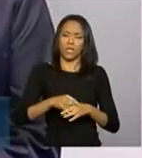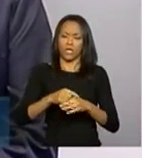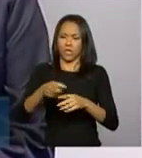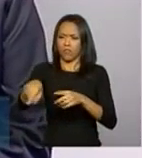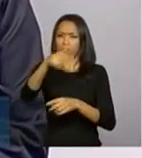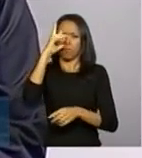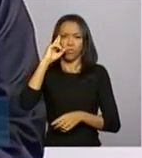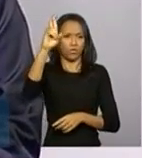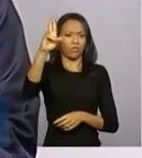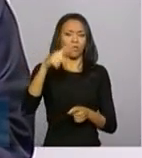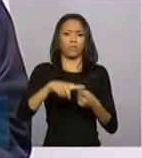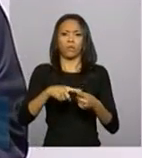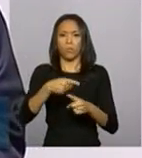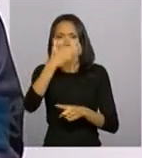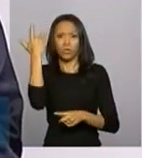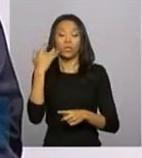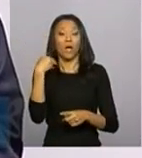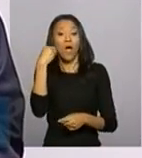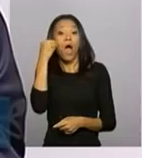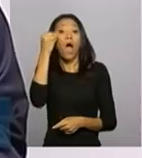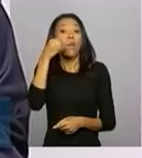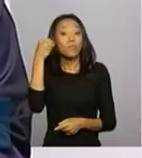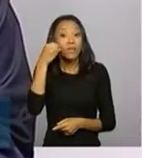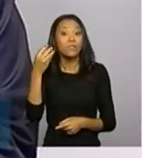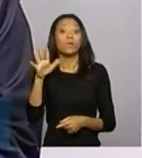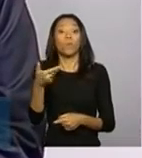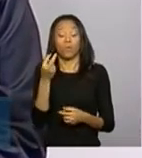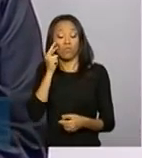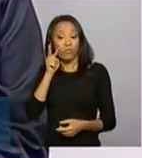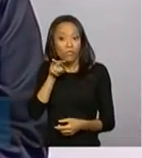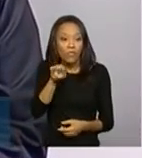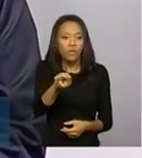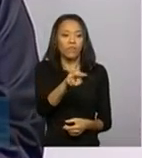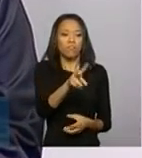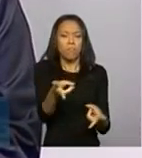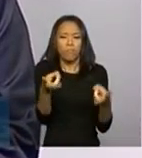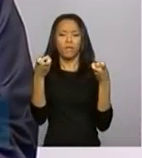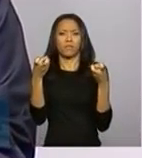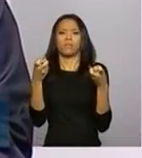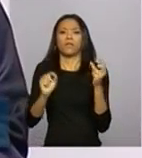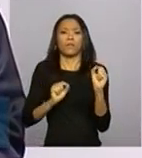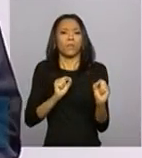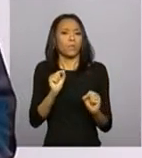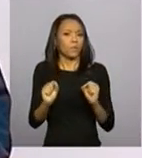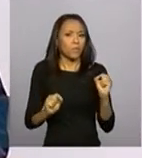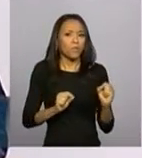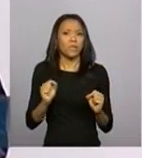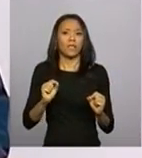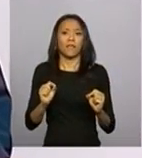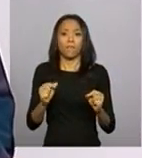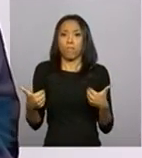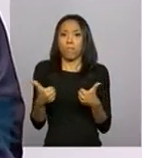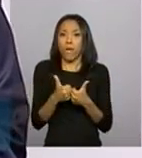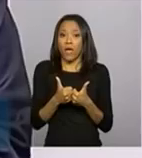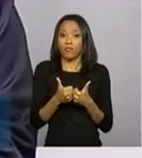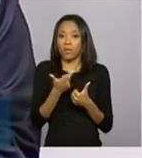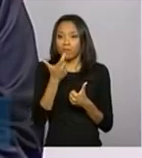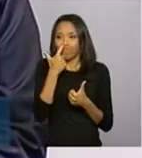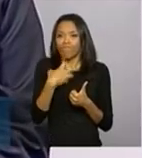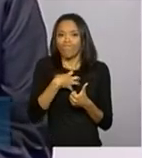homens públicos amadurecem quando, de olhos vendados conseguem identificar bairros de sua cidade pelo